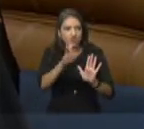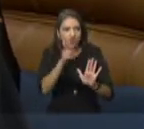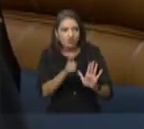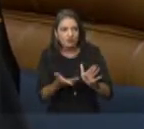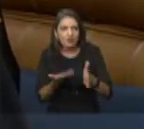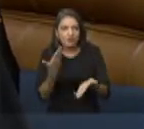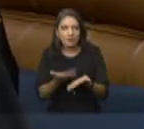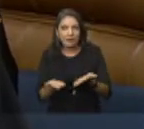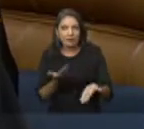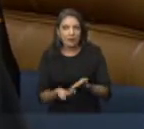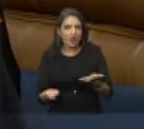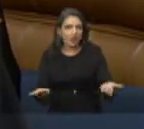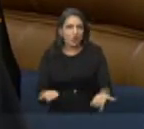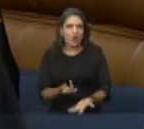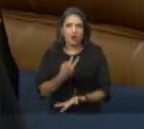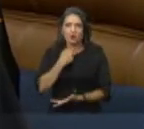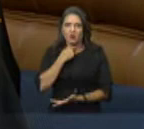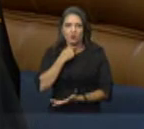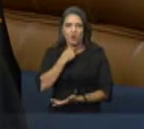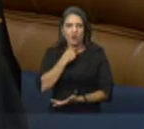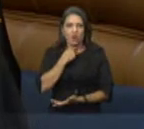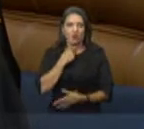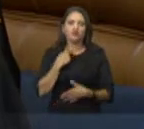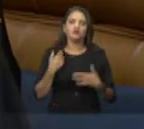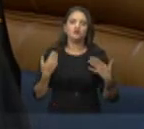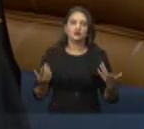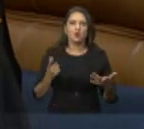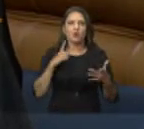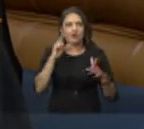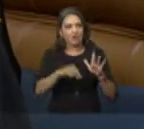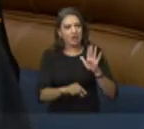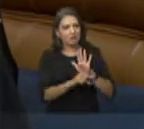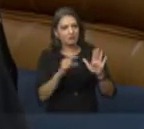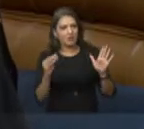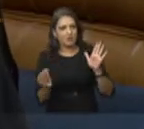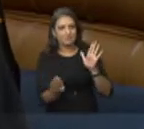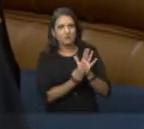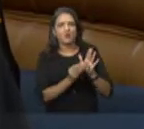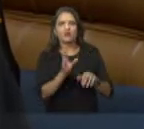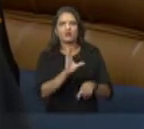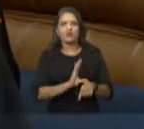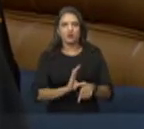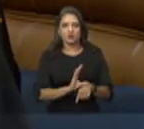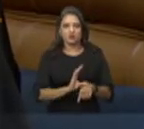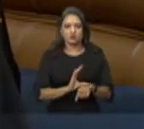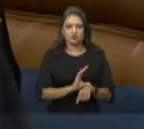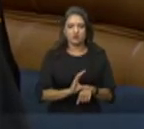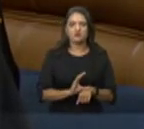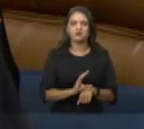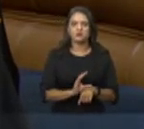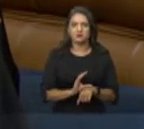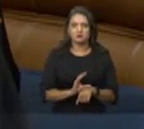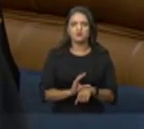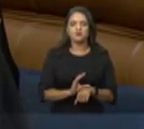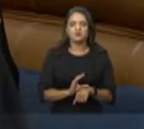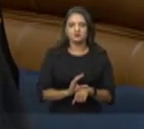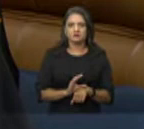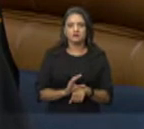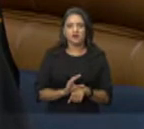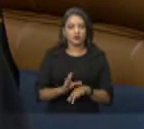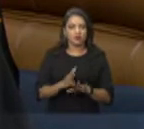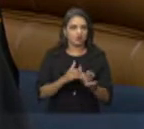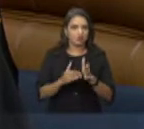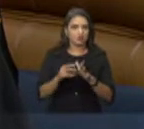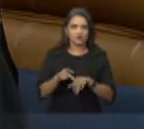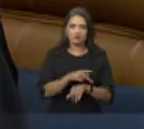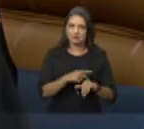Hoje não só incorporada implicitamente nas constituições dos Estados mais avançado